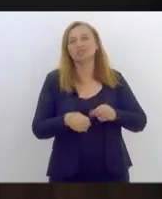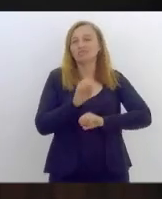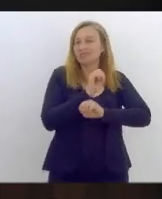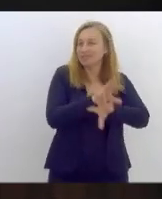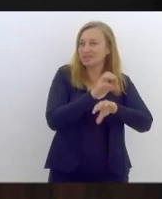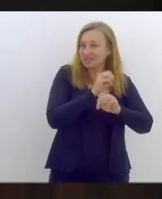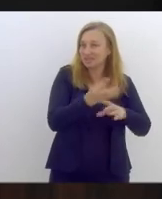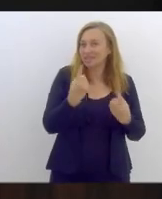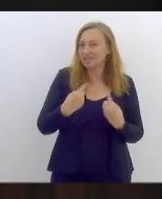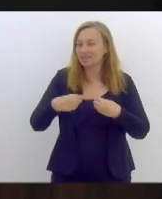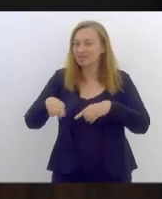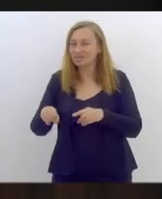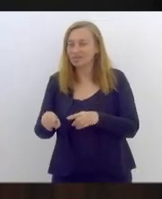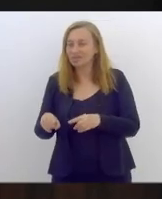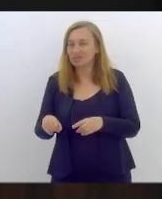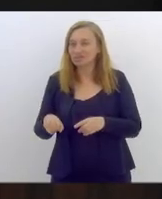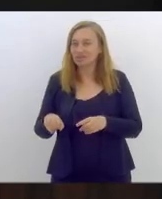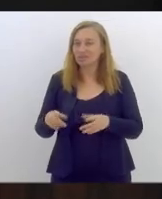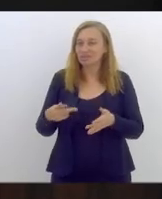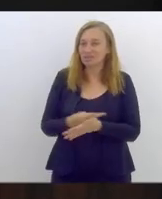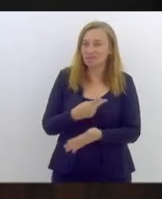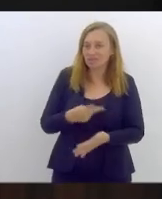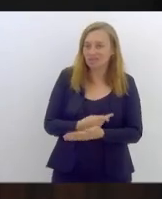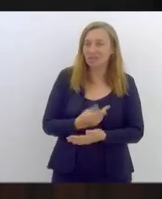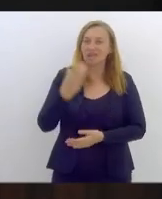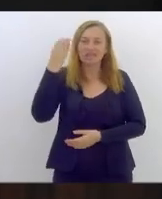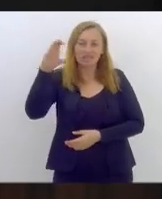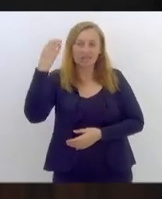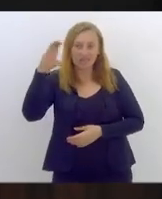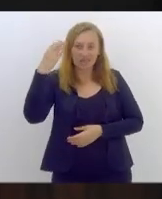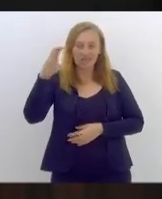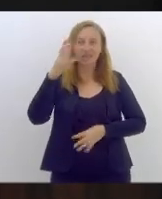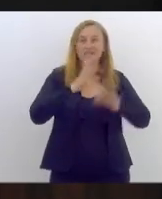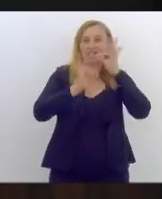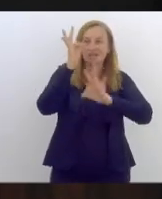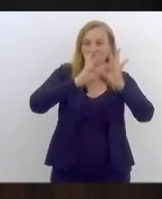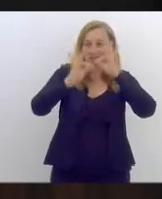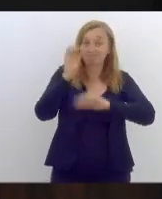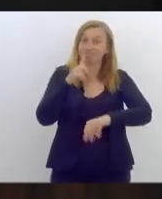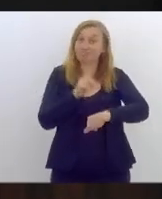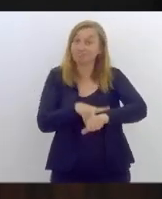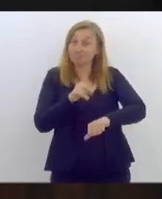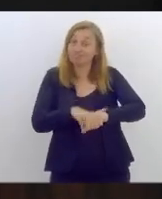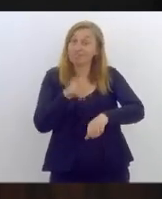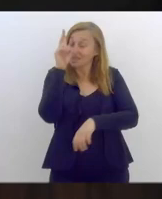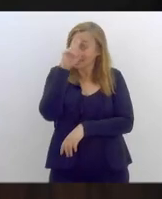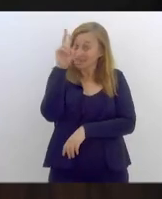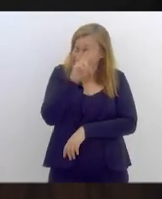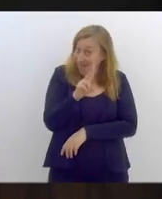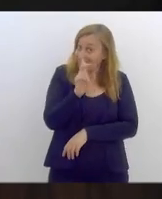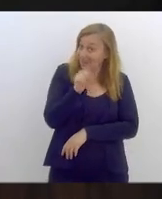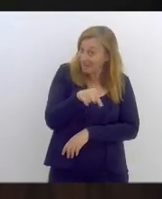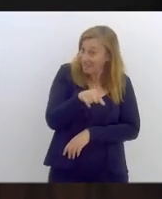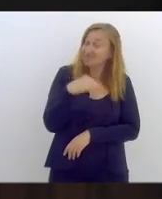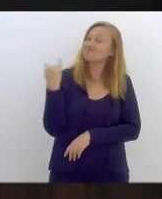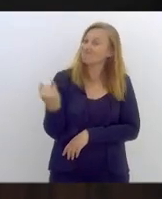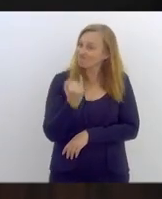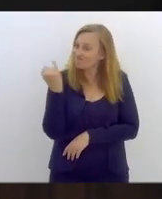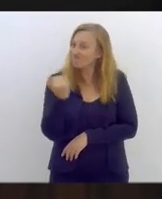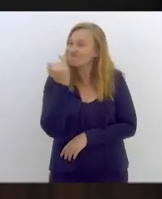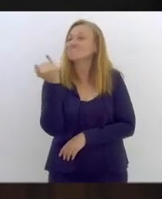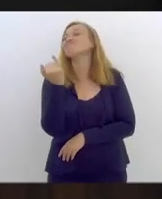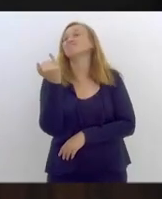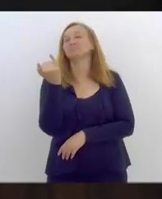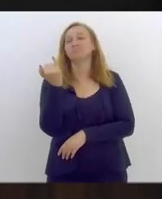educação, contra o negacionismo, pela ciência, tecnologia, que devemos, né, nesse momento, relembrar da importância,